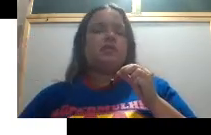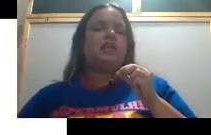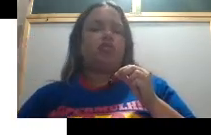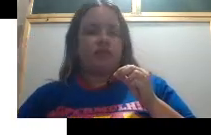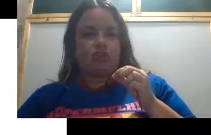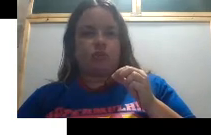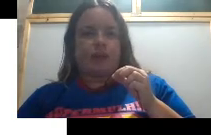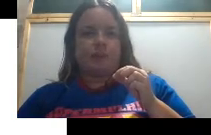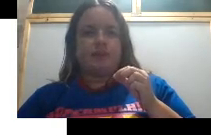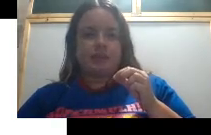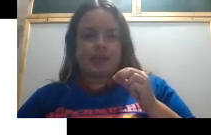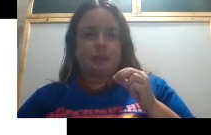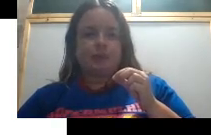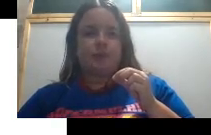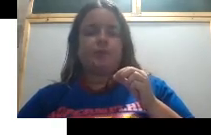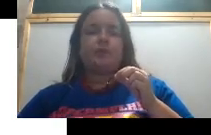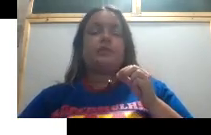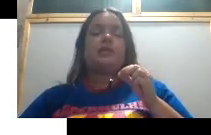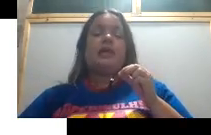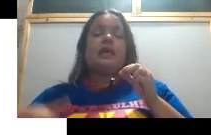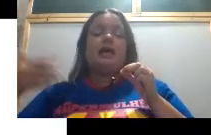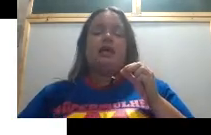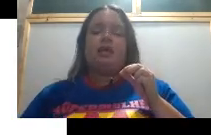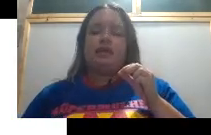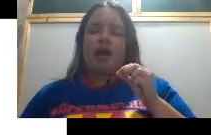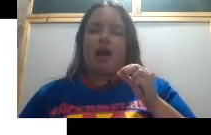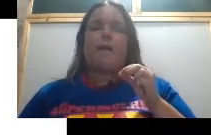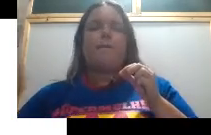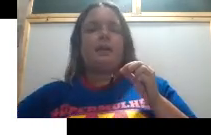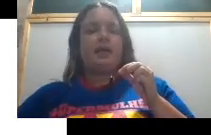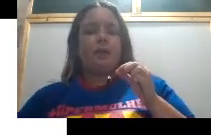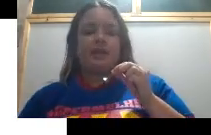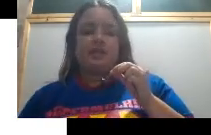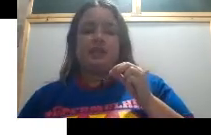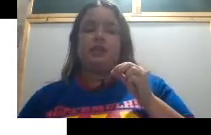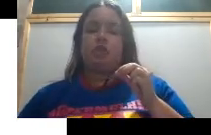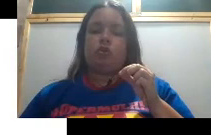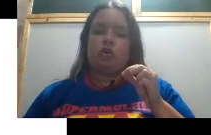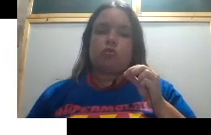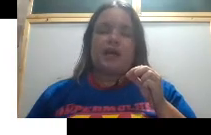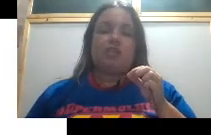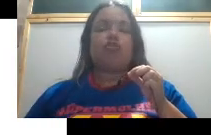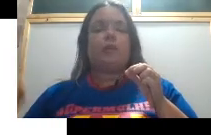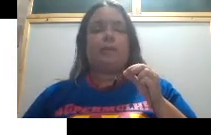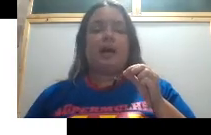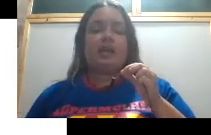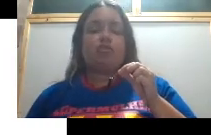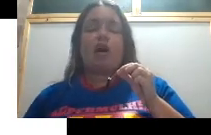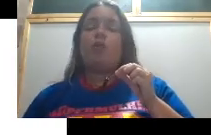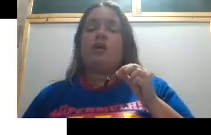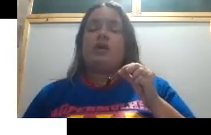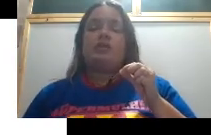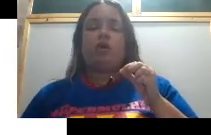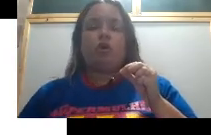sobre isso que a gente vai estudar Neto a letra A primeiro presidente do nosso país